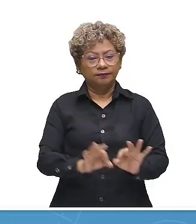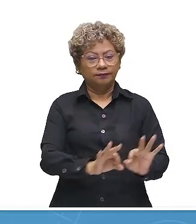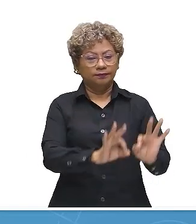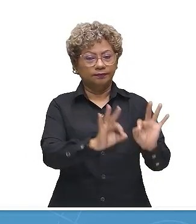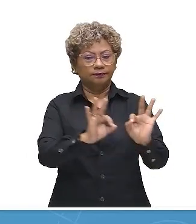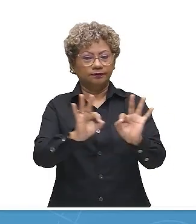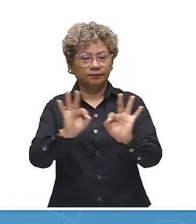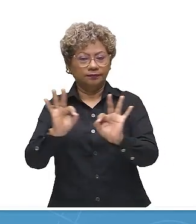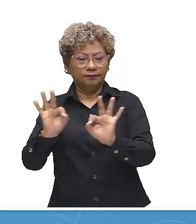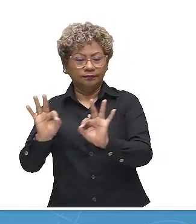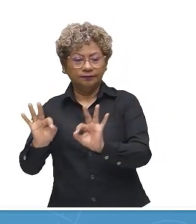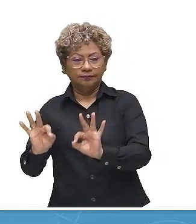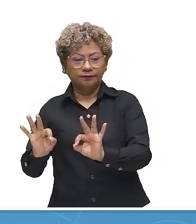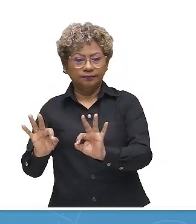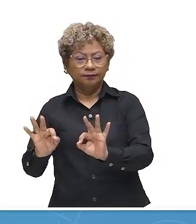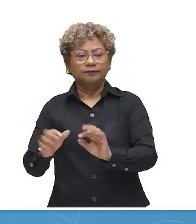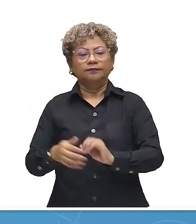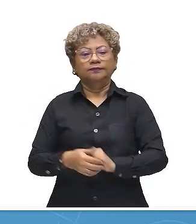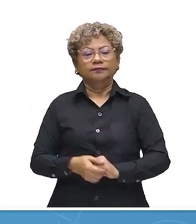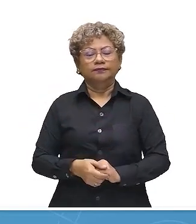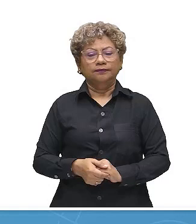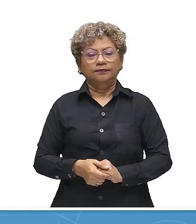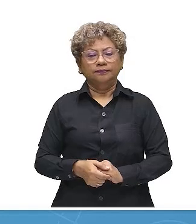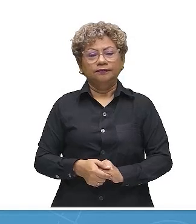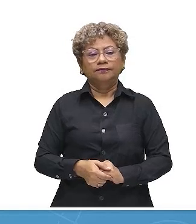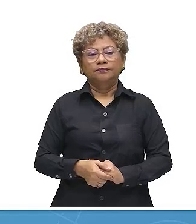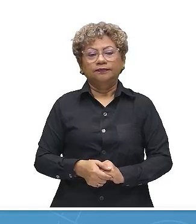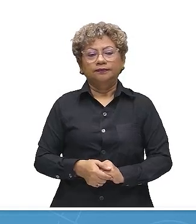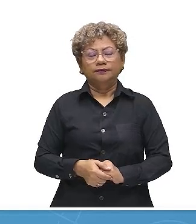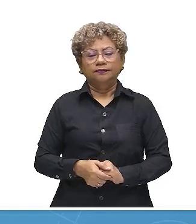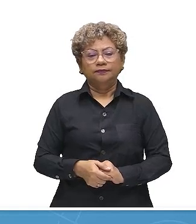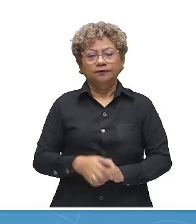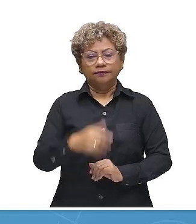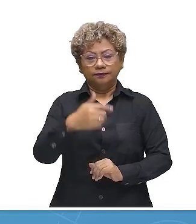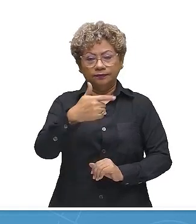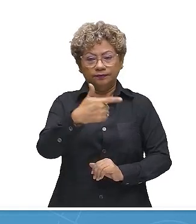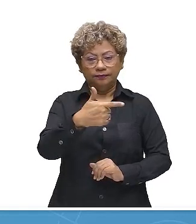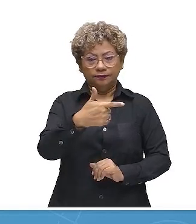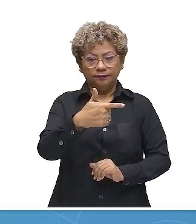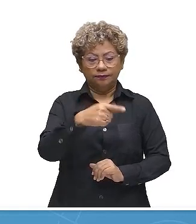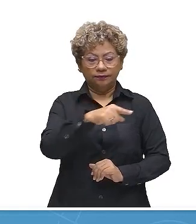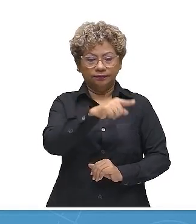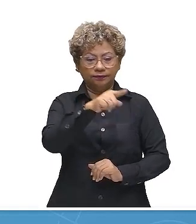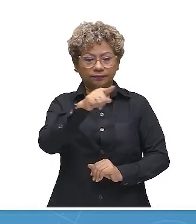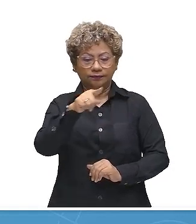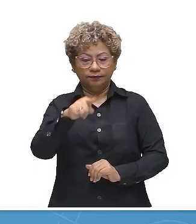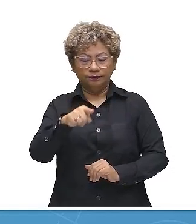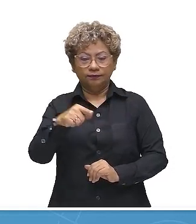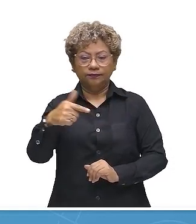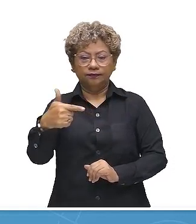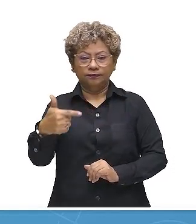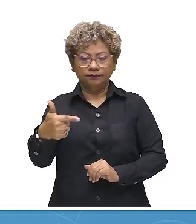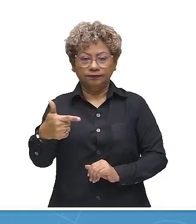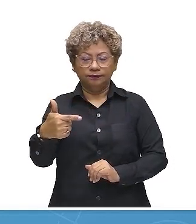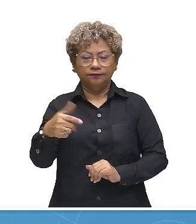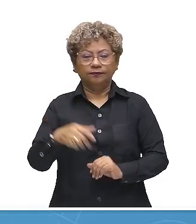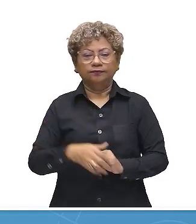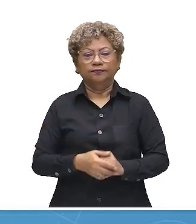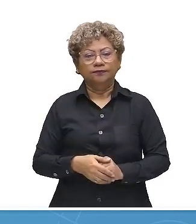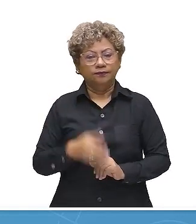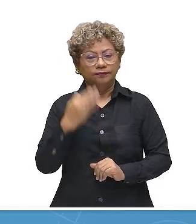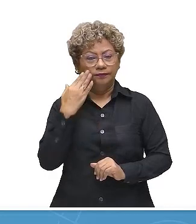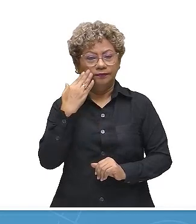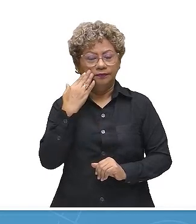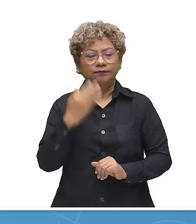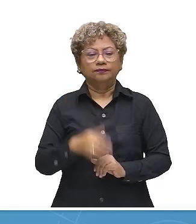eu ainda consigo simplificar essa fração. Então, vou apagar aqui e vou